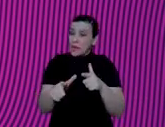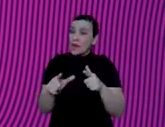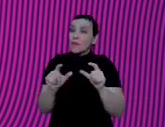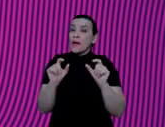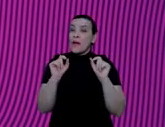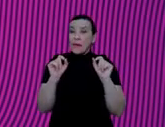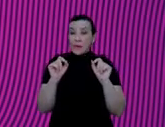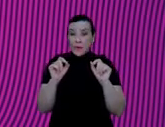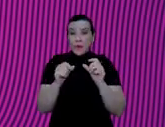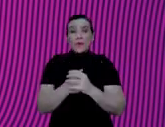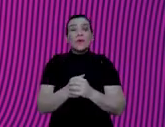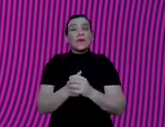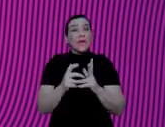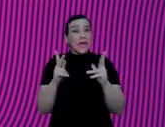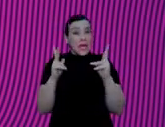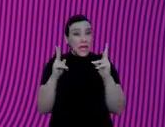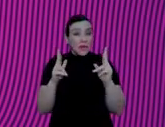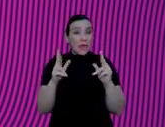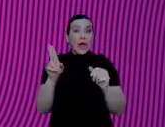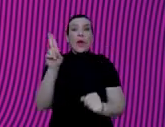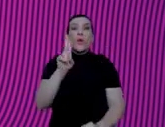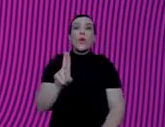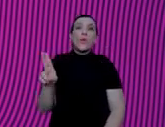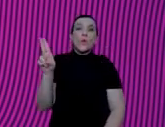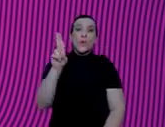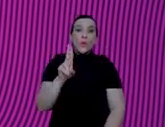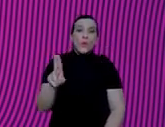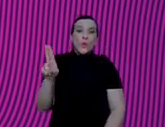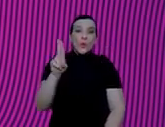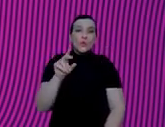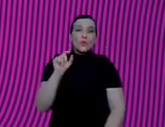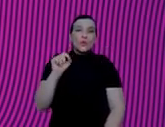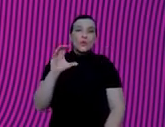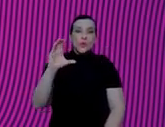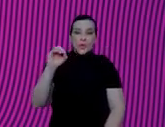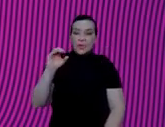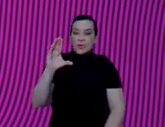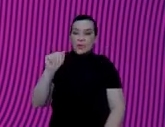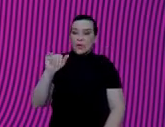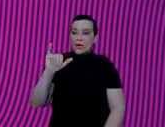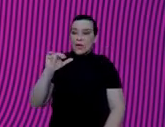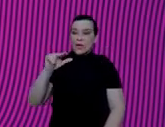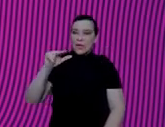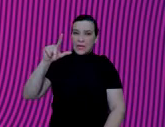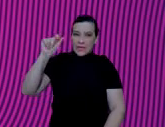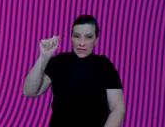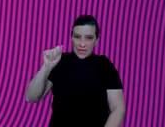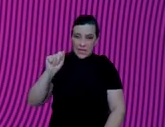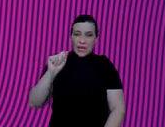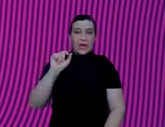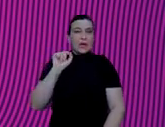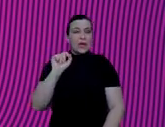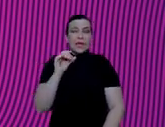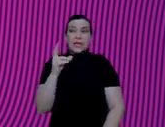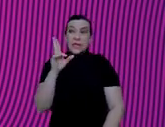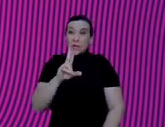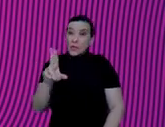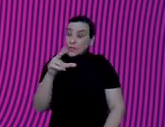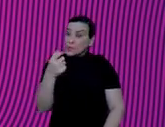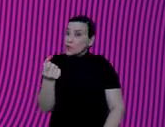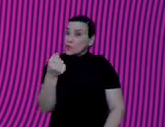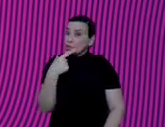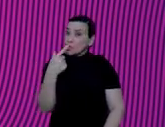uso da cocaína. Então, nós temos uma prevalência anual de uso de opioides sem